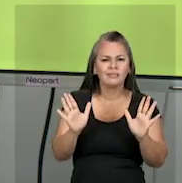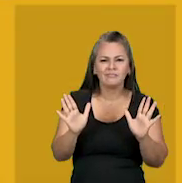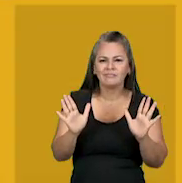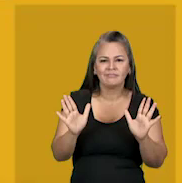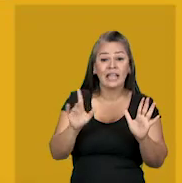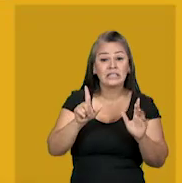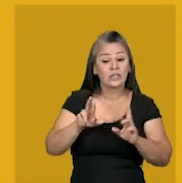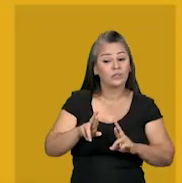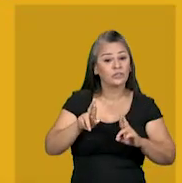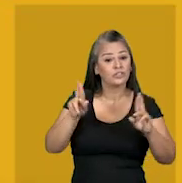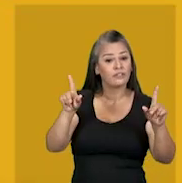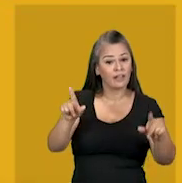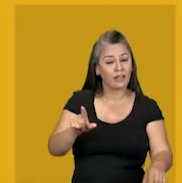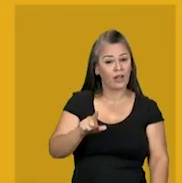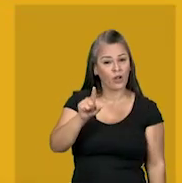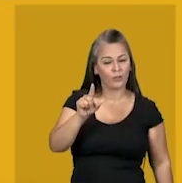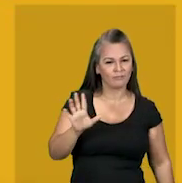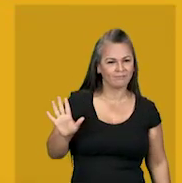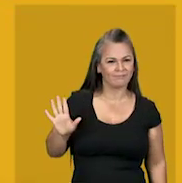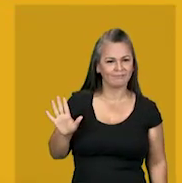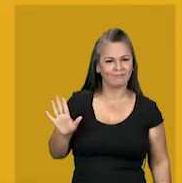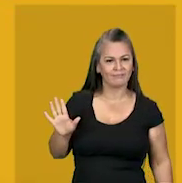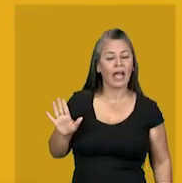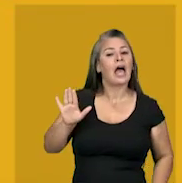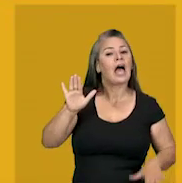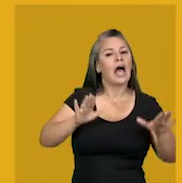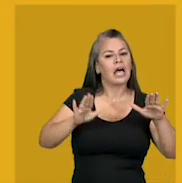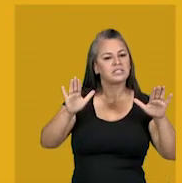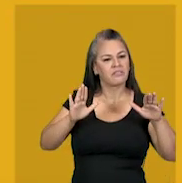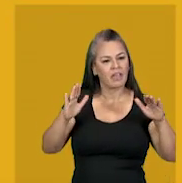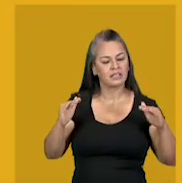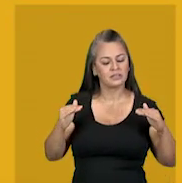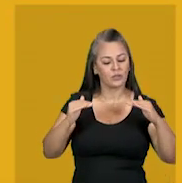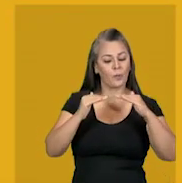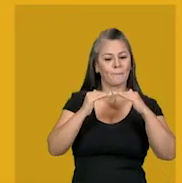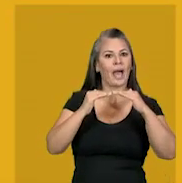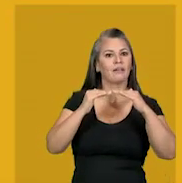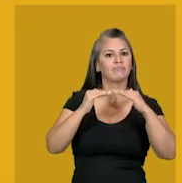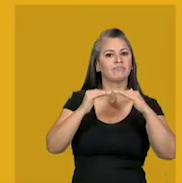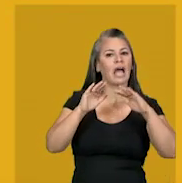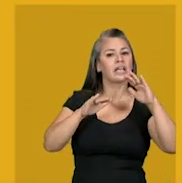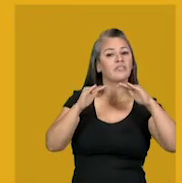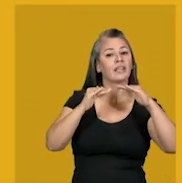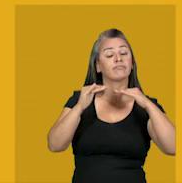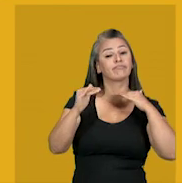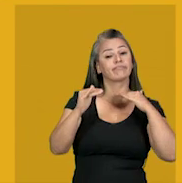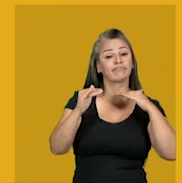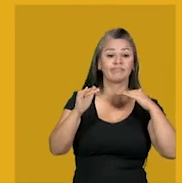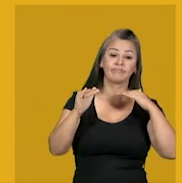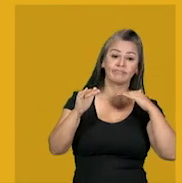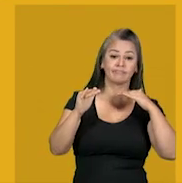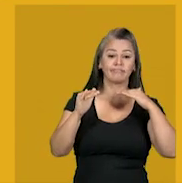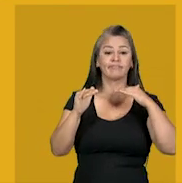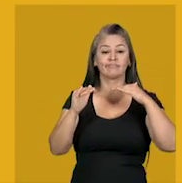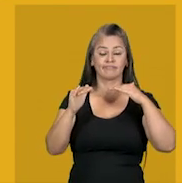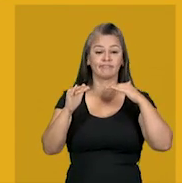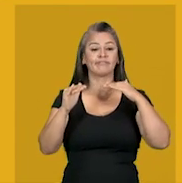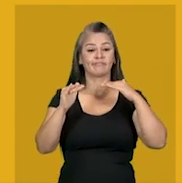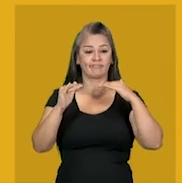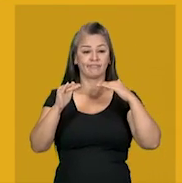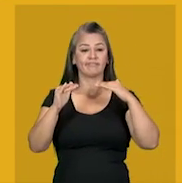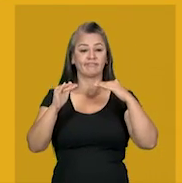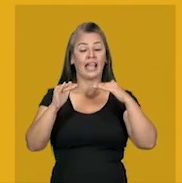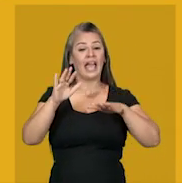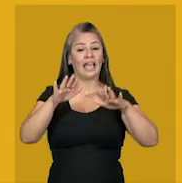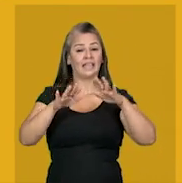coisas diferentes. E às vezes elas são compatíveis e complementares, e às vezes não, dependendo da situação. São princípios que às